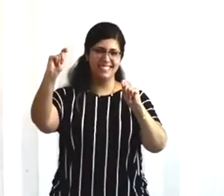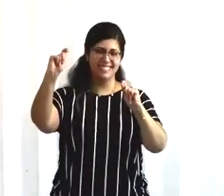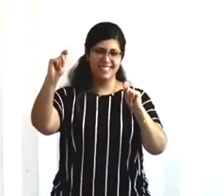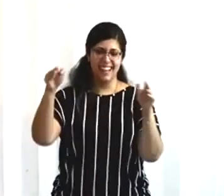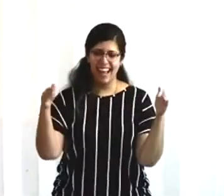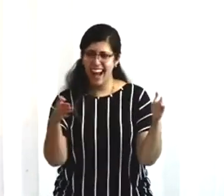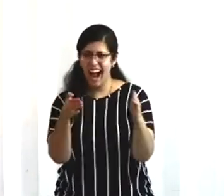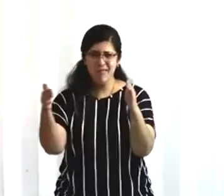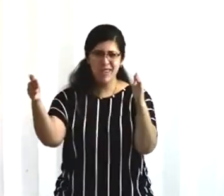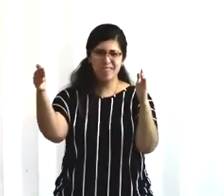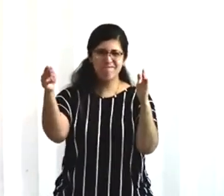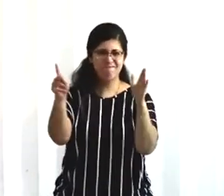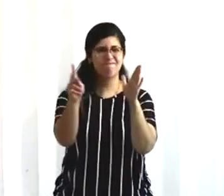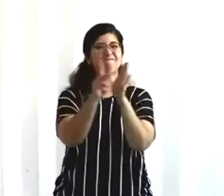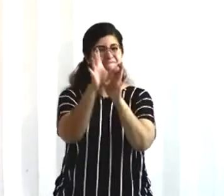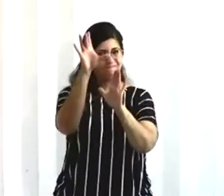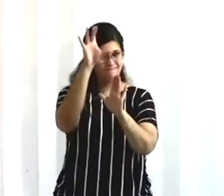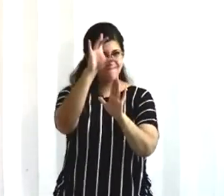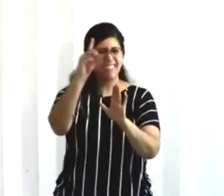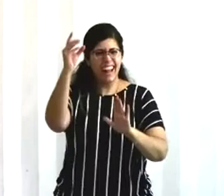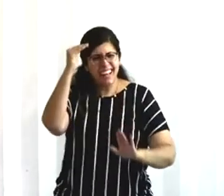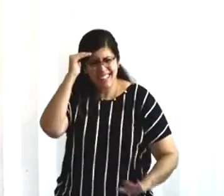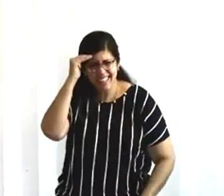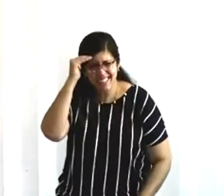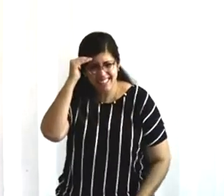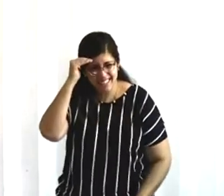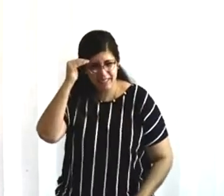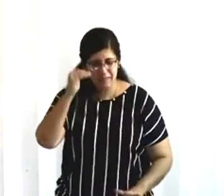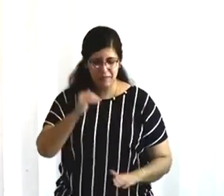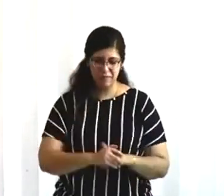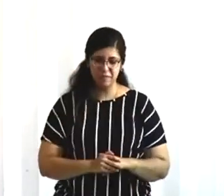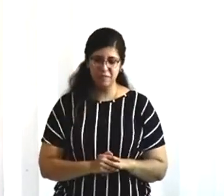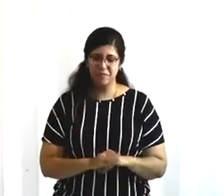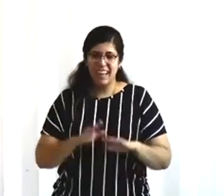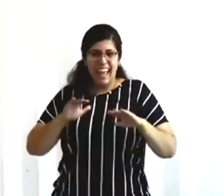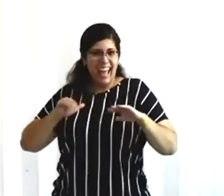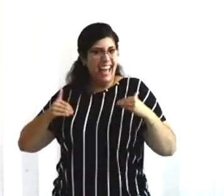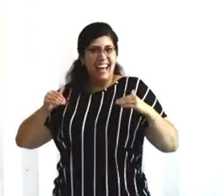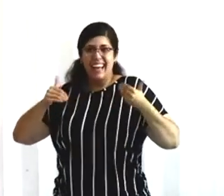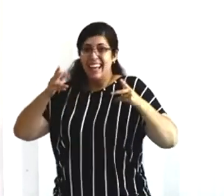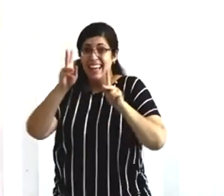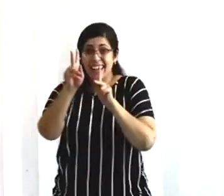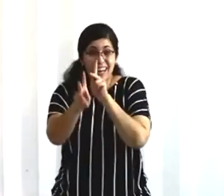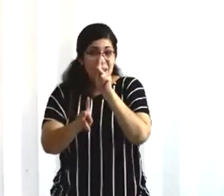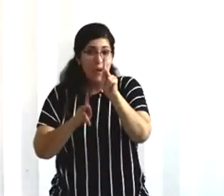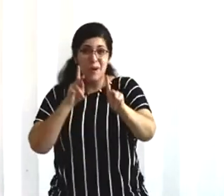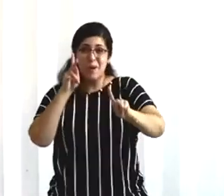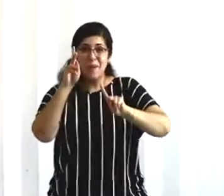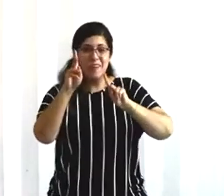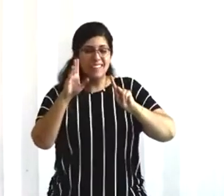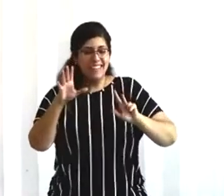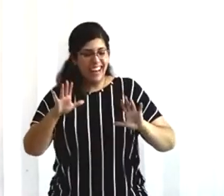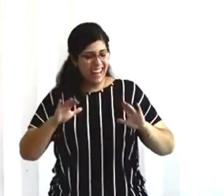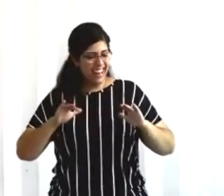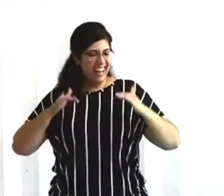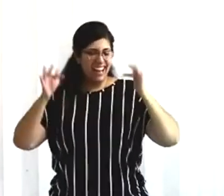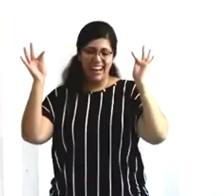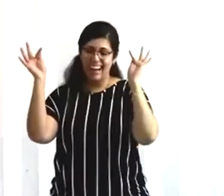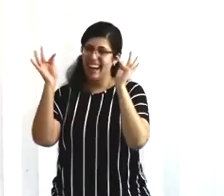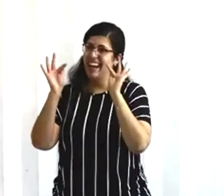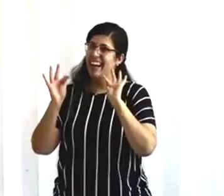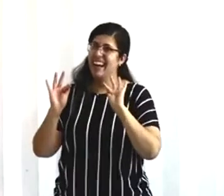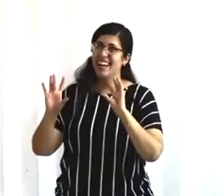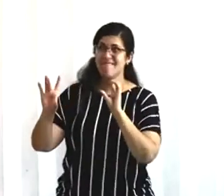alegria. Essa alegria é a alegria que aquele povo vai desfrutar no momento que a